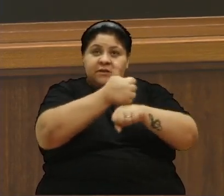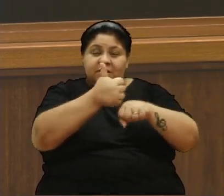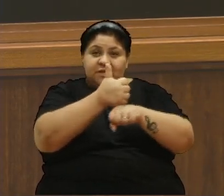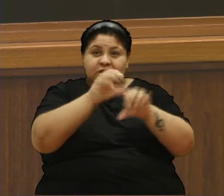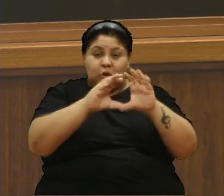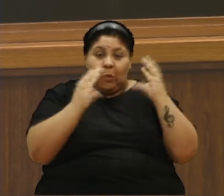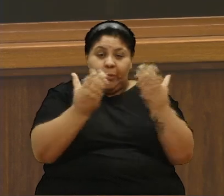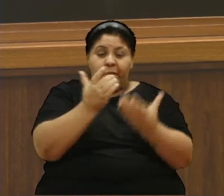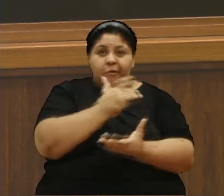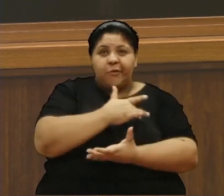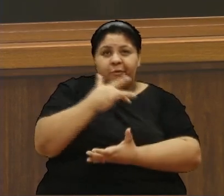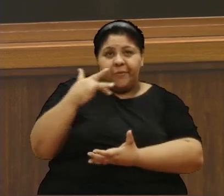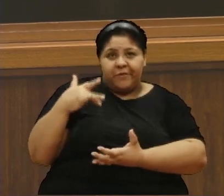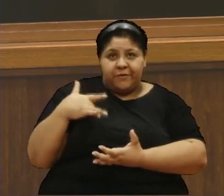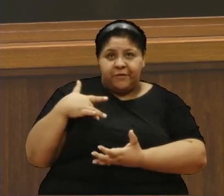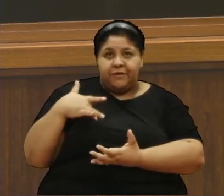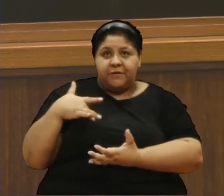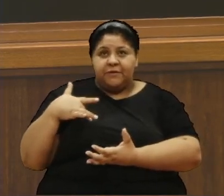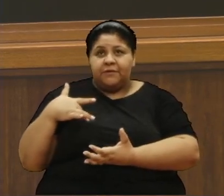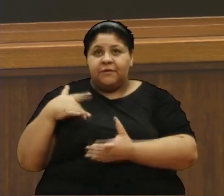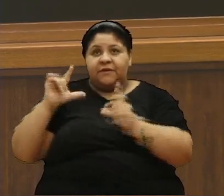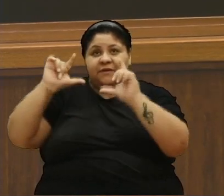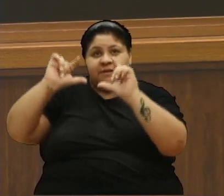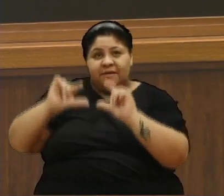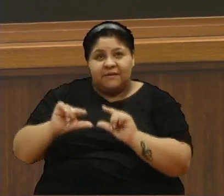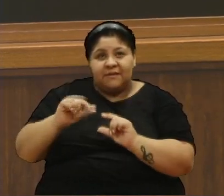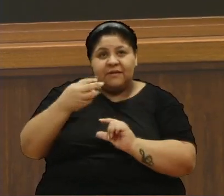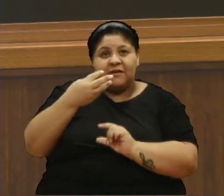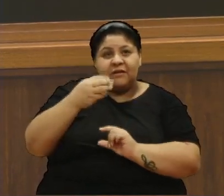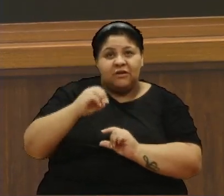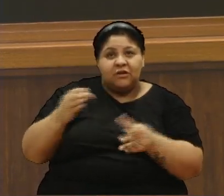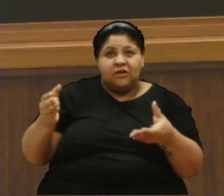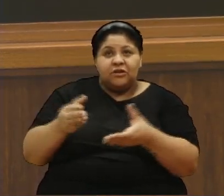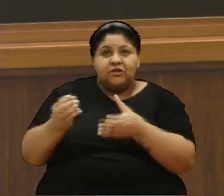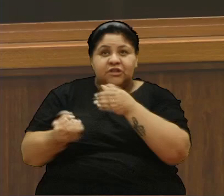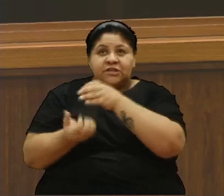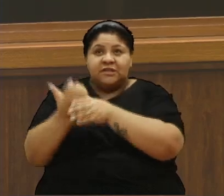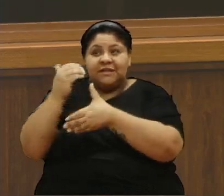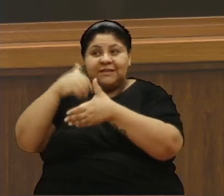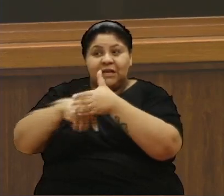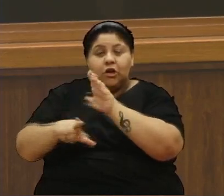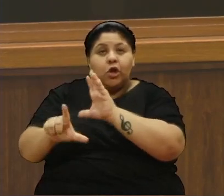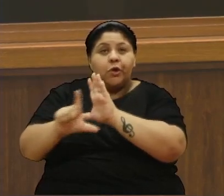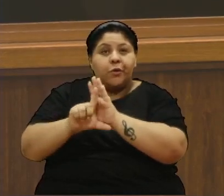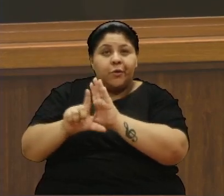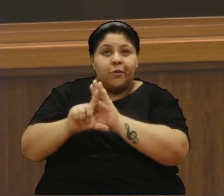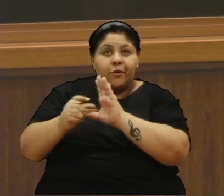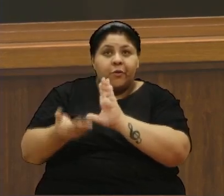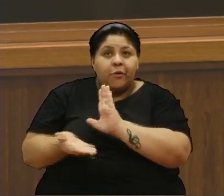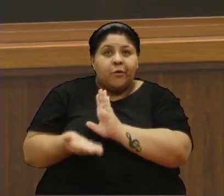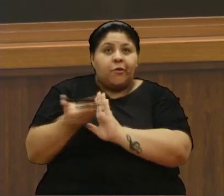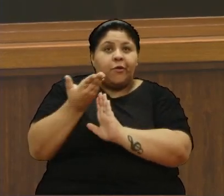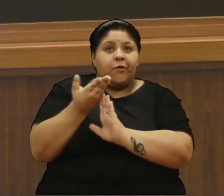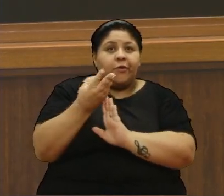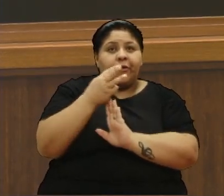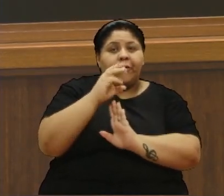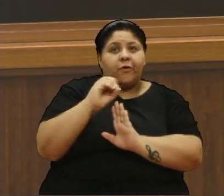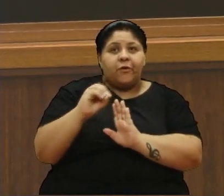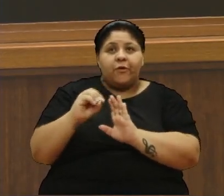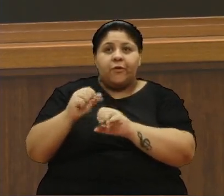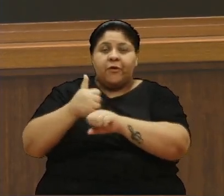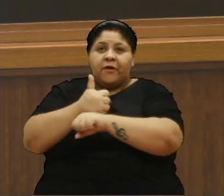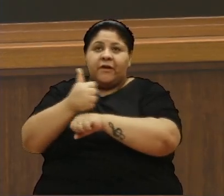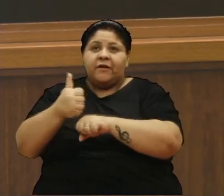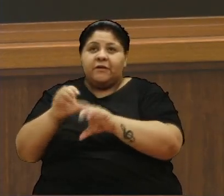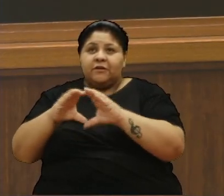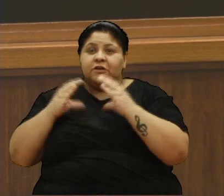saúde é a diminuição de 30 que já existem na lei e aumenta 30 da agente comunitária de